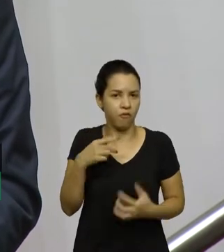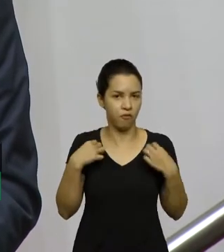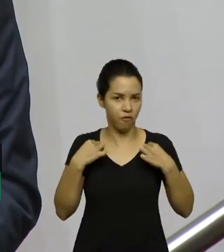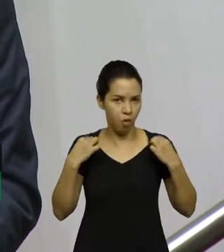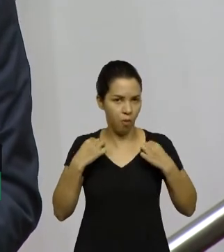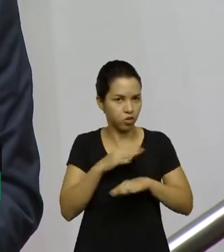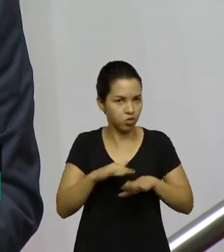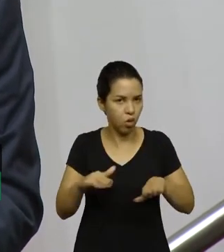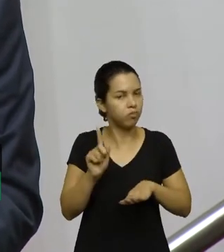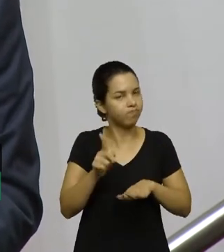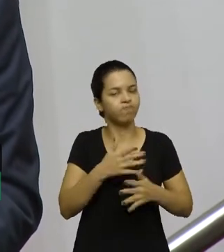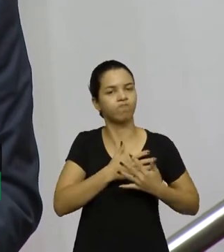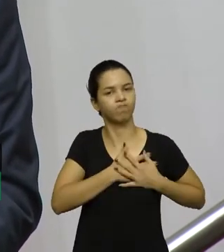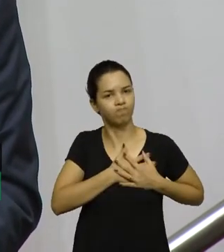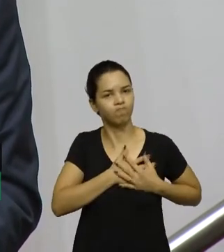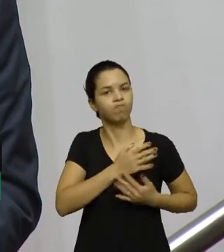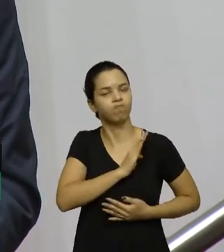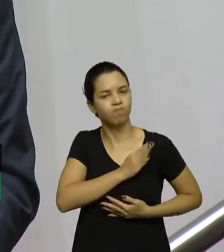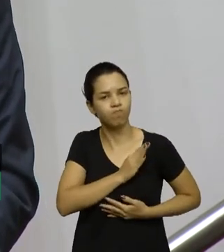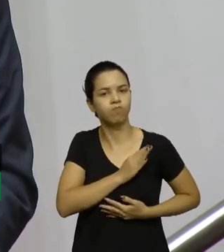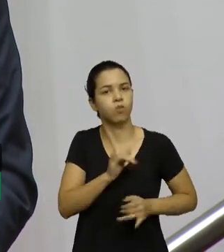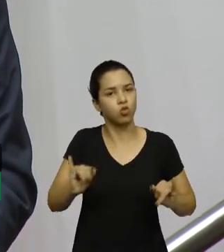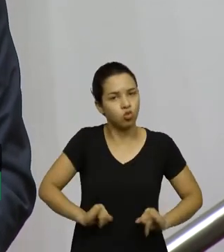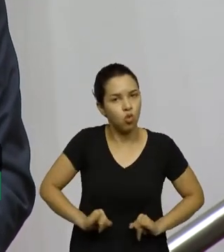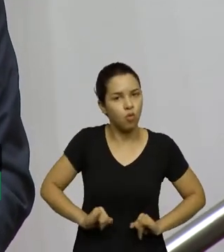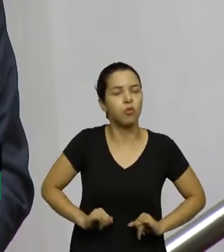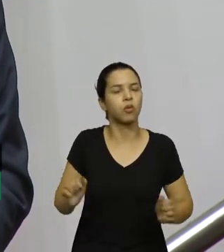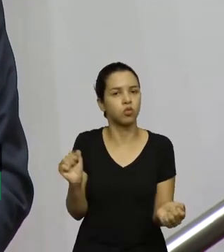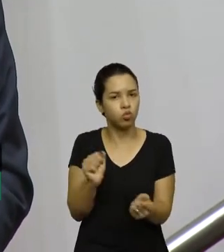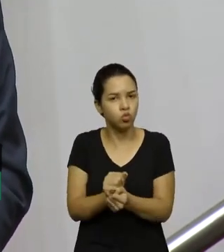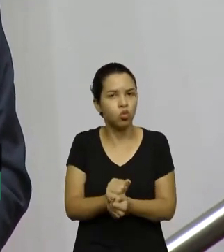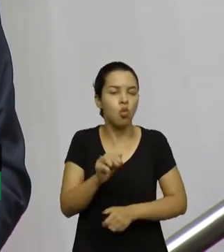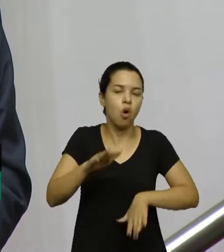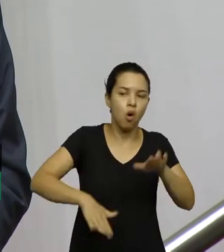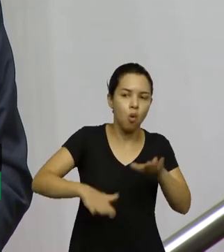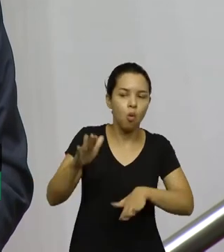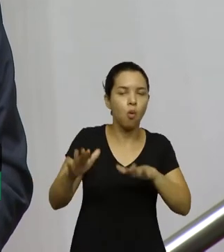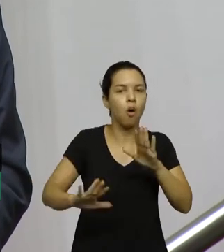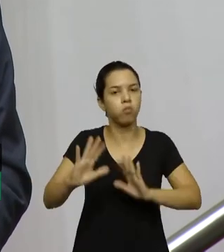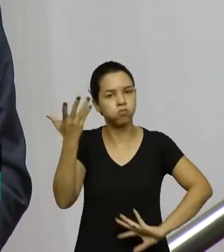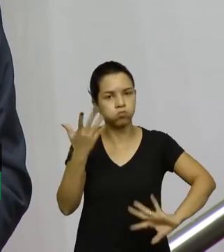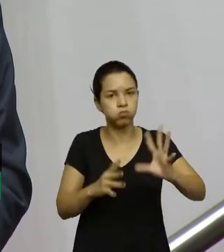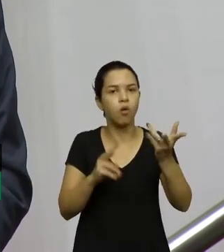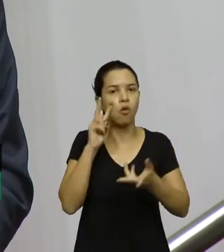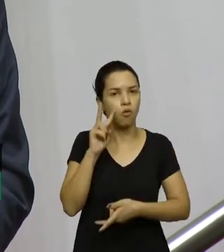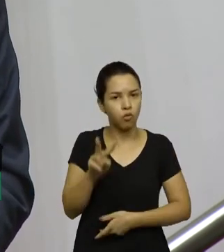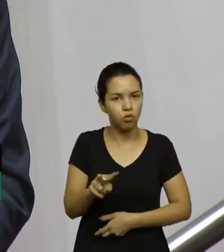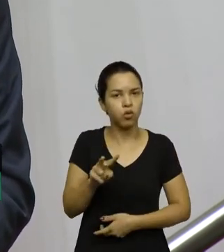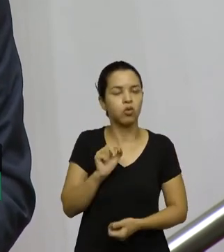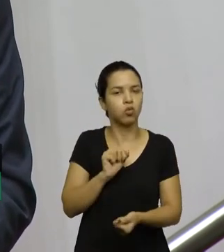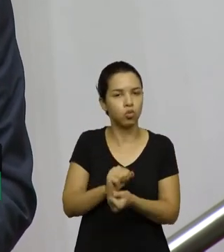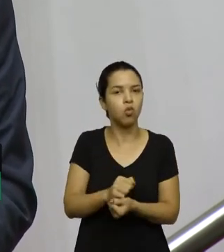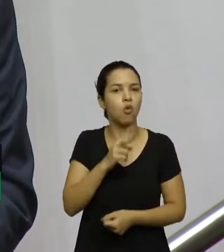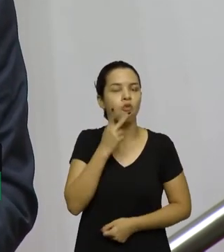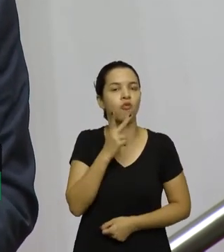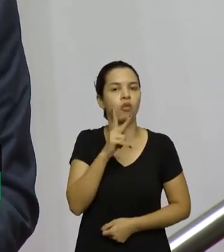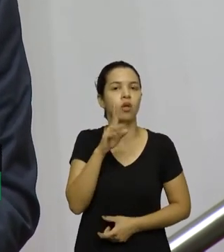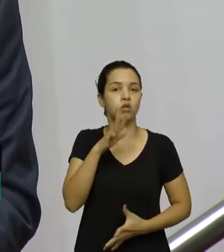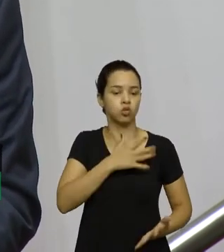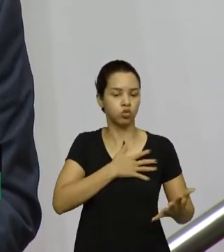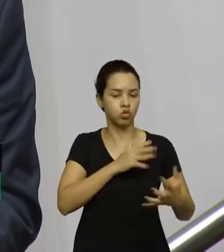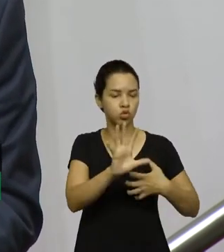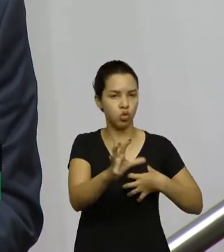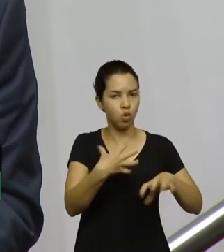de coração, irmãos de sofrimento em determinado momento em que eu vi, e resumo tudo,